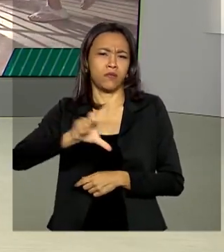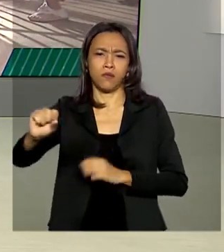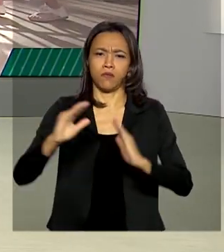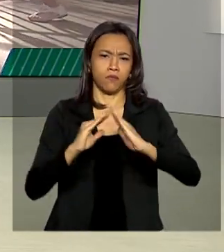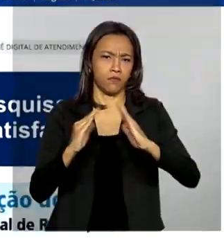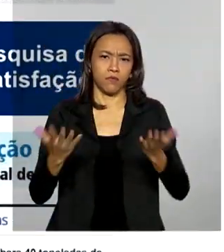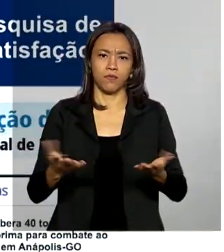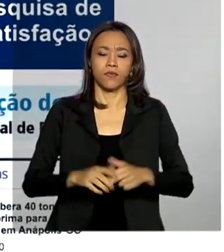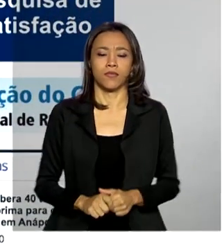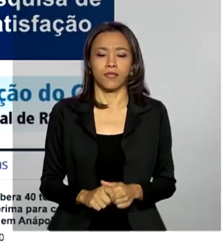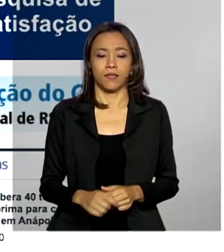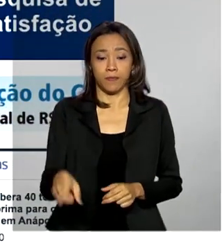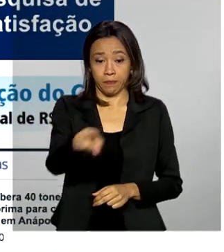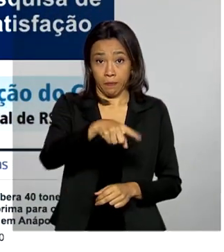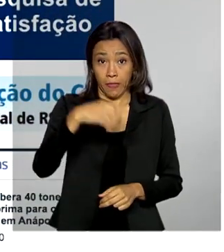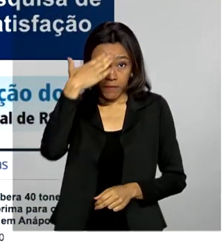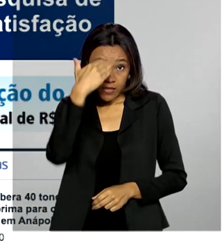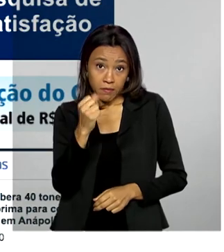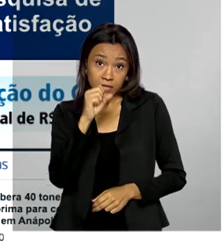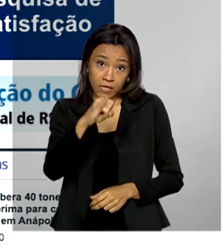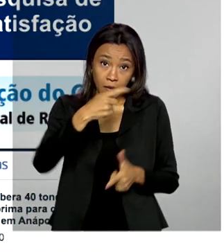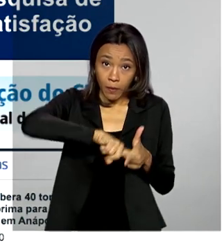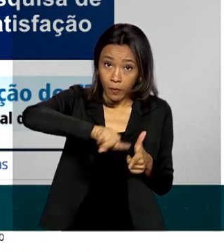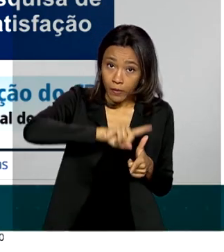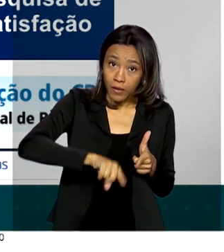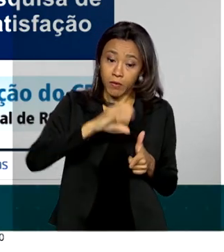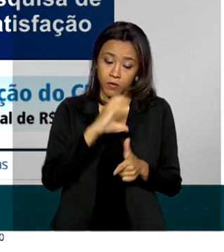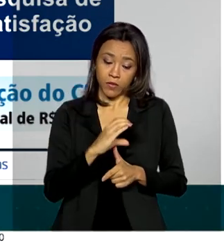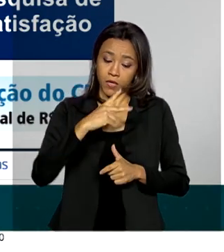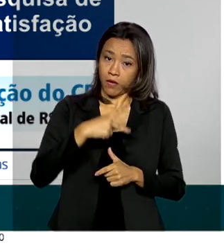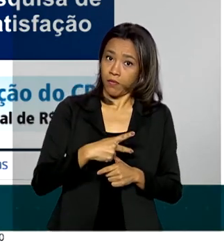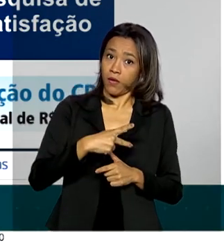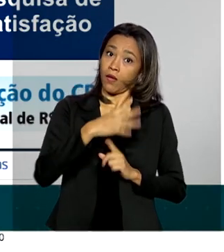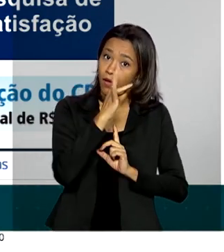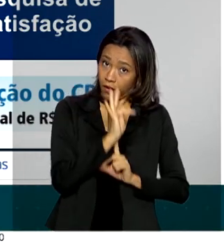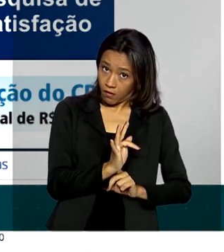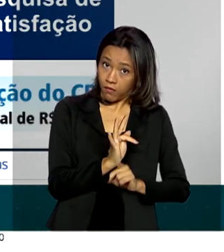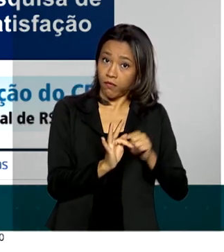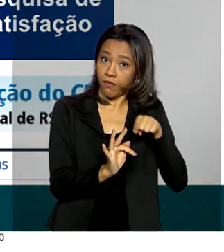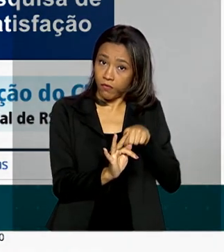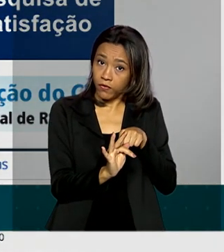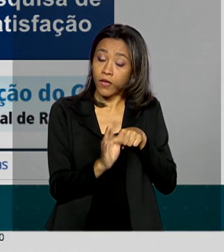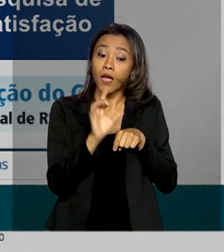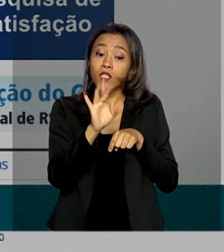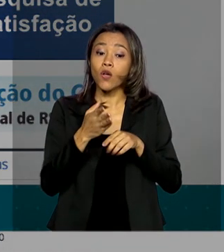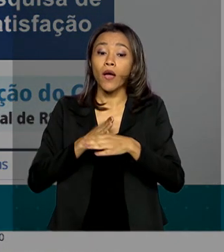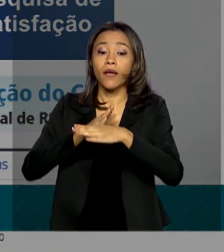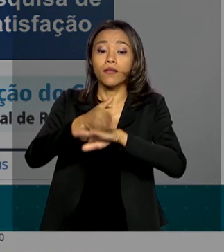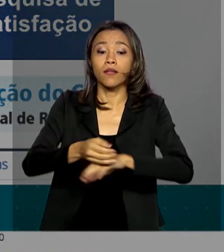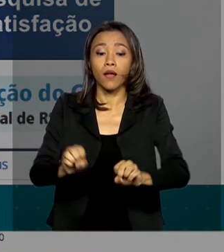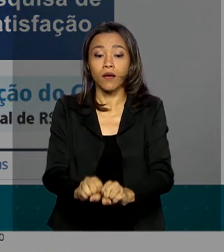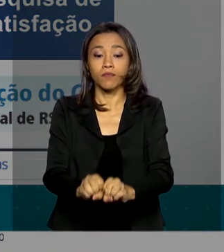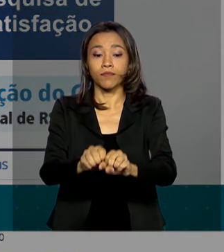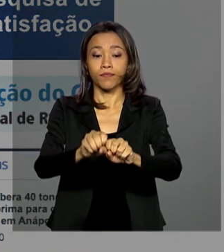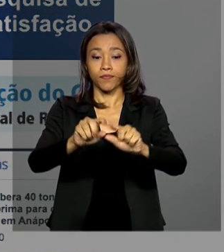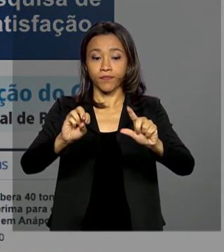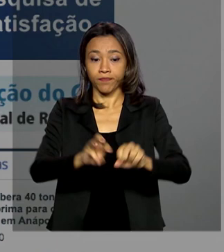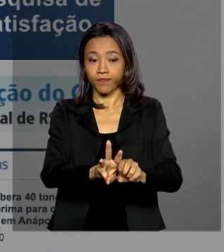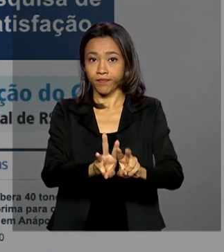de casa para saber se tem alguma pendência no cadastro de pessoa física basta entrar no